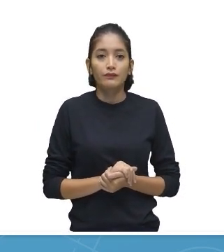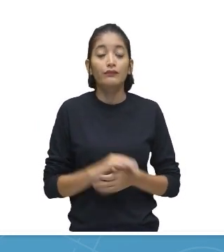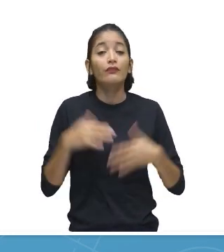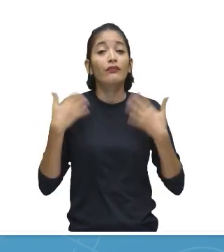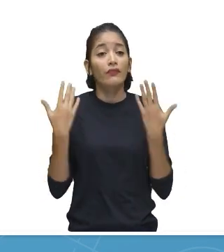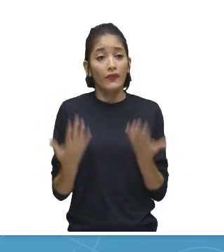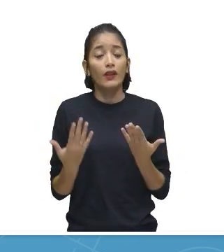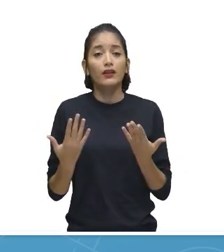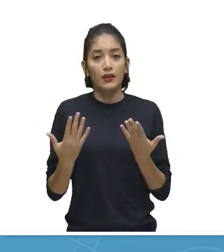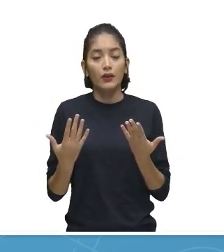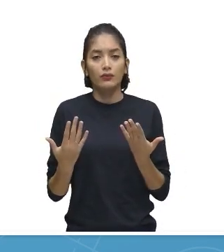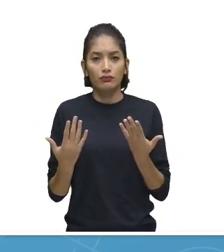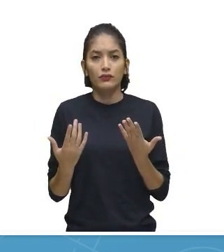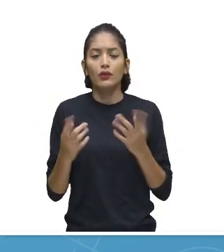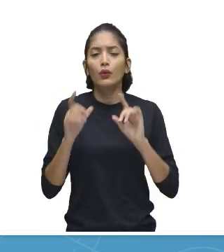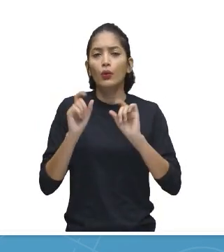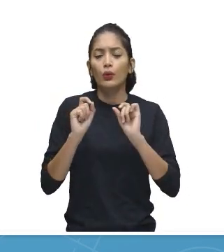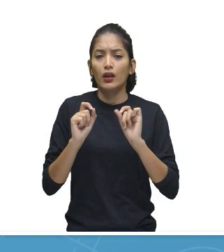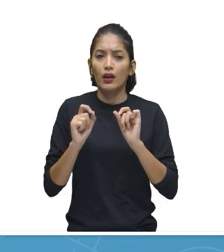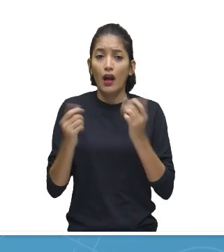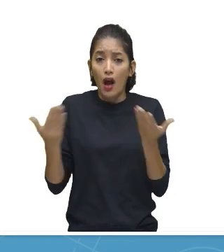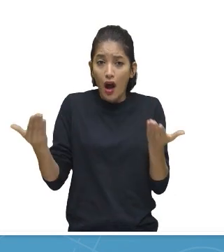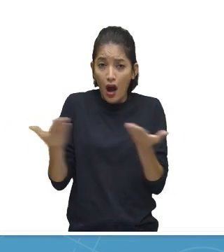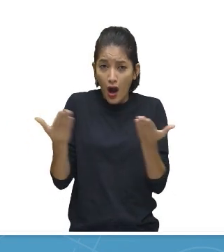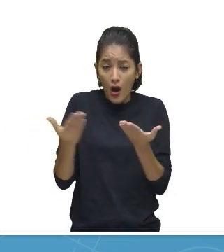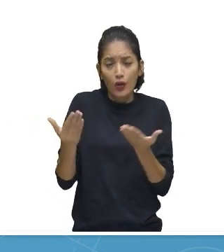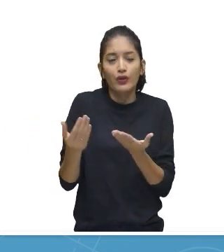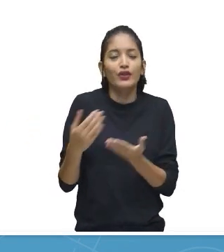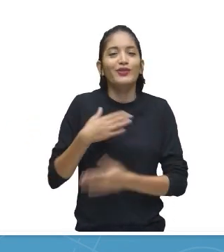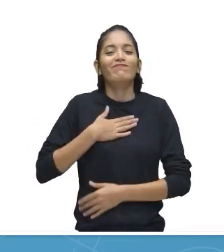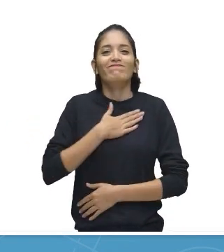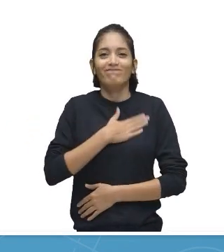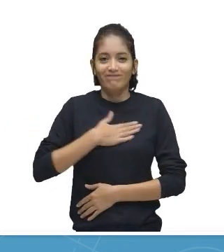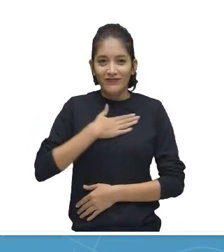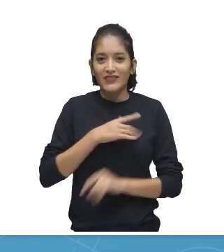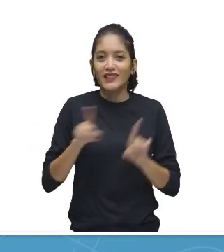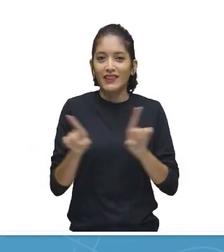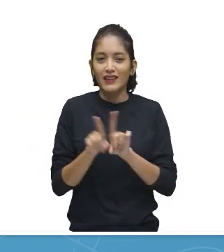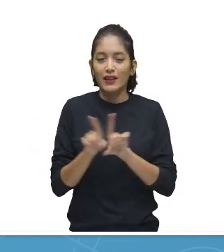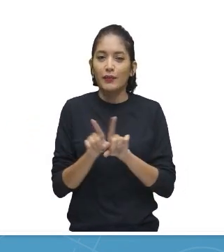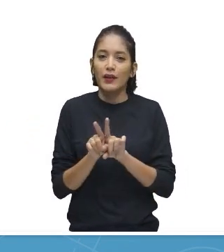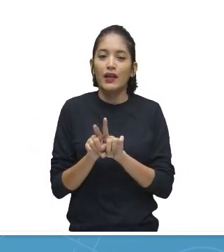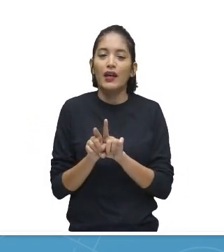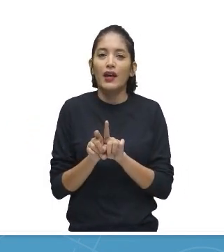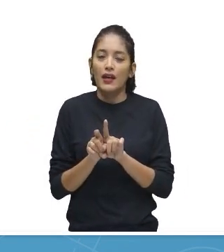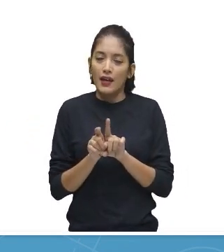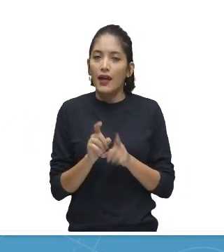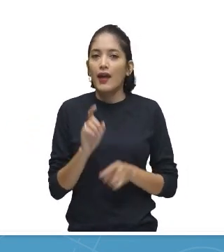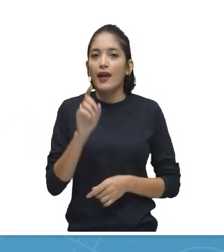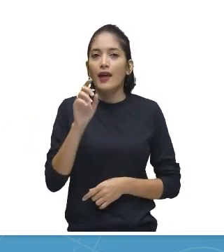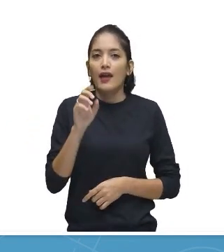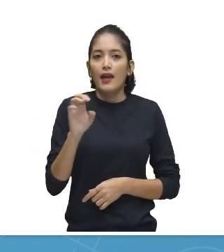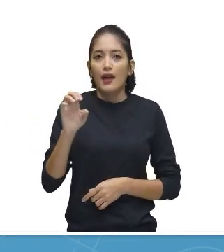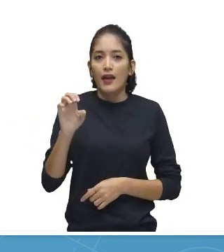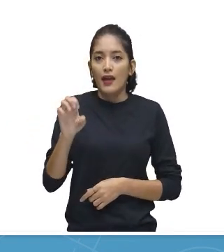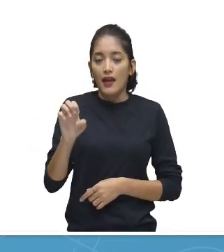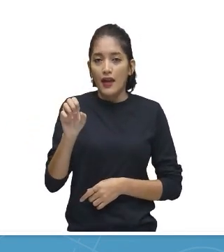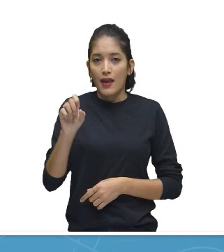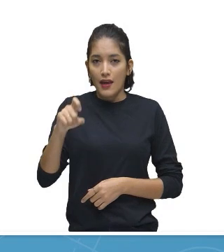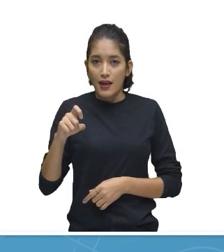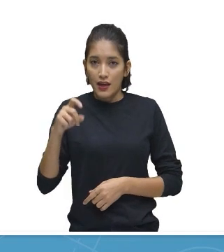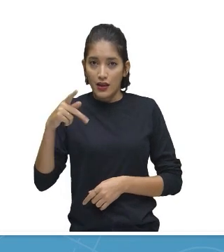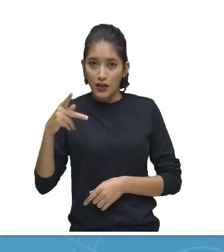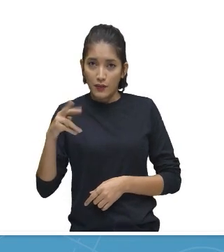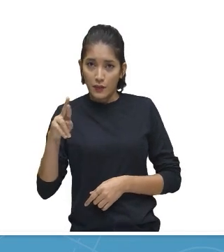gente chega numa das vanguardas que eu particularmente mais gosto, que é o expressionismo, por exemplo. A gente tem a obra O Grito, de